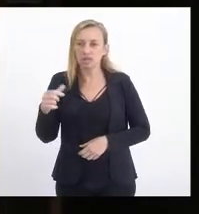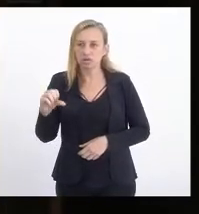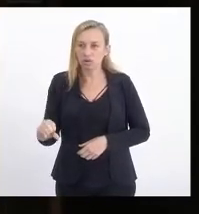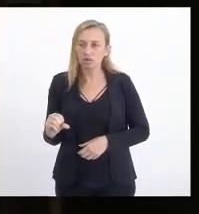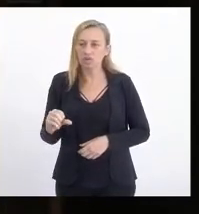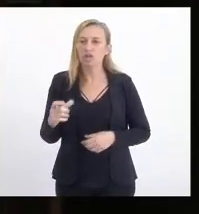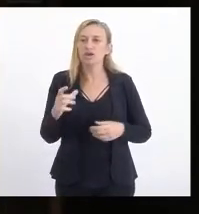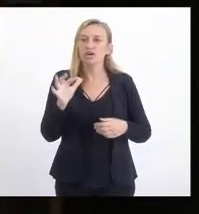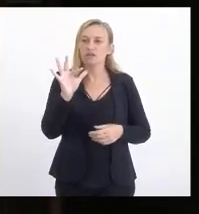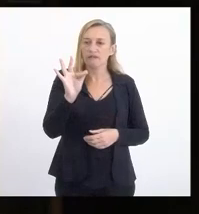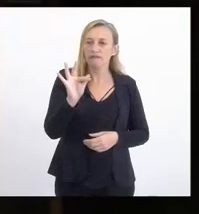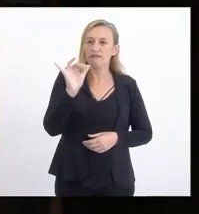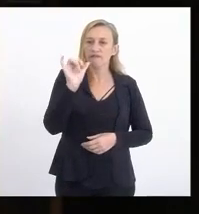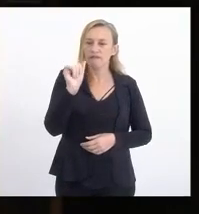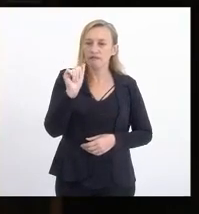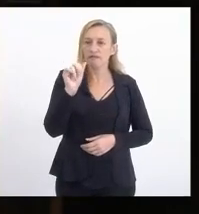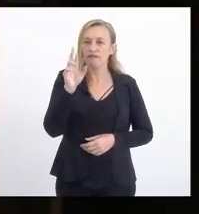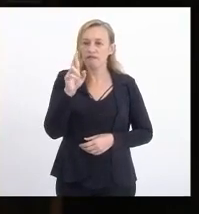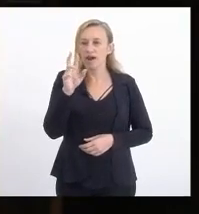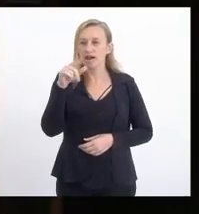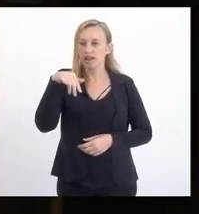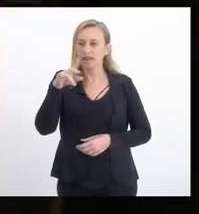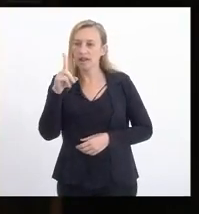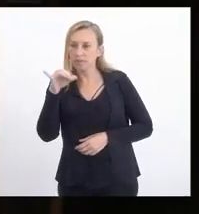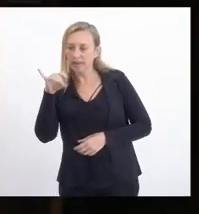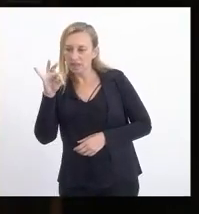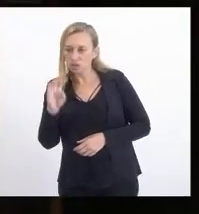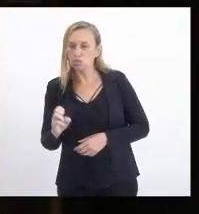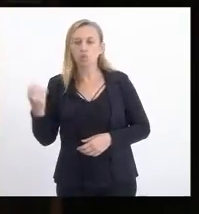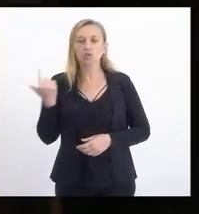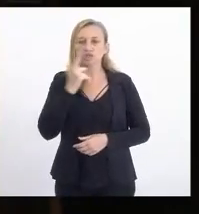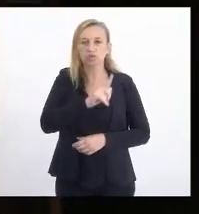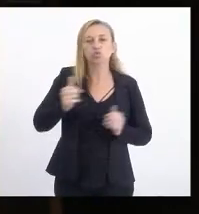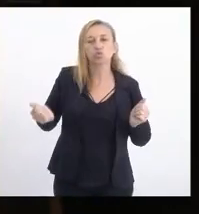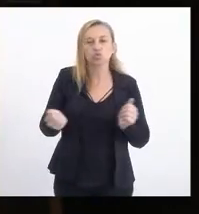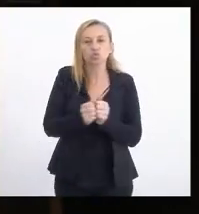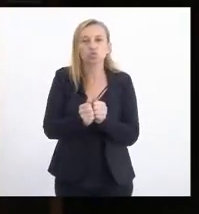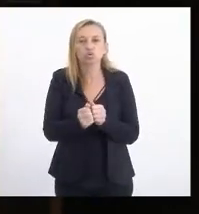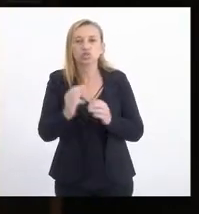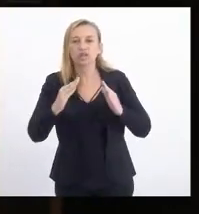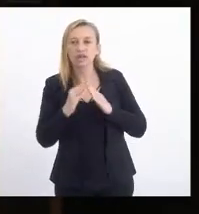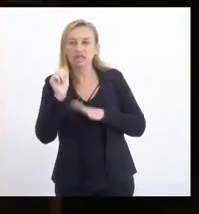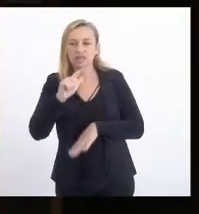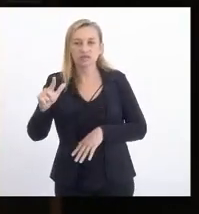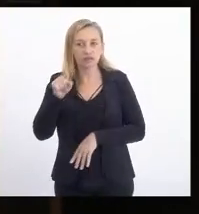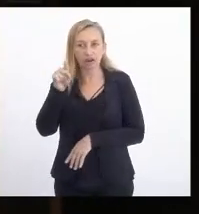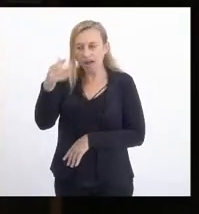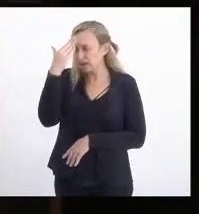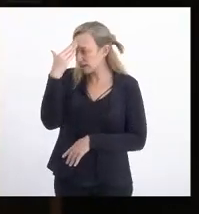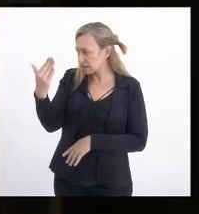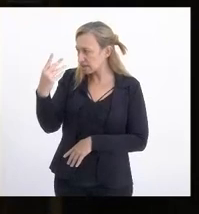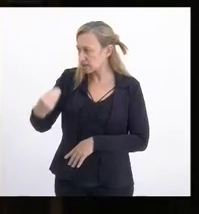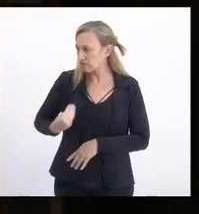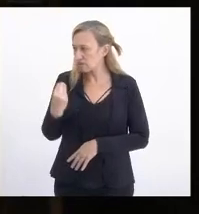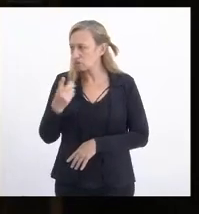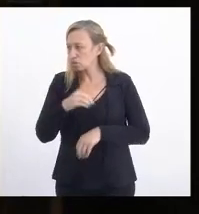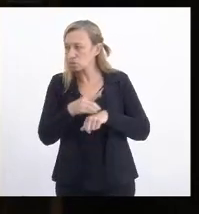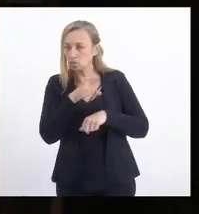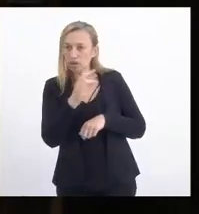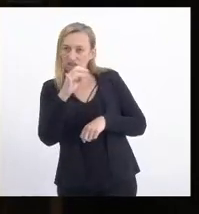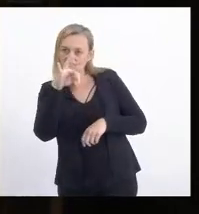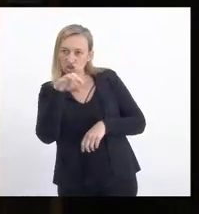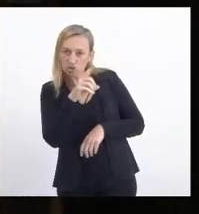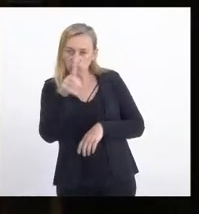fardamento Nós também conseguimos junto à Casa Civil lá agradeço a participação Dr